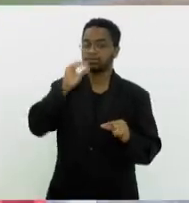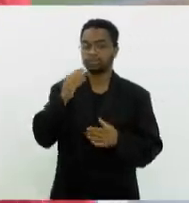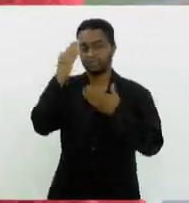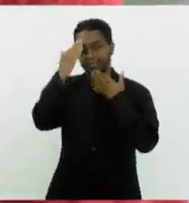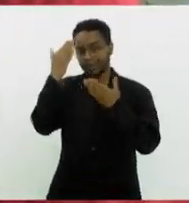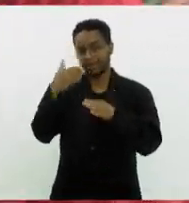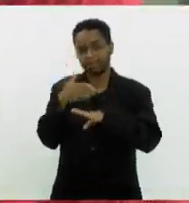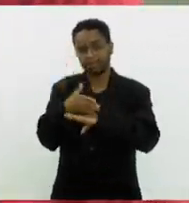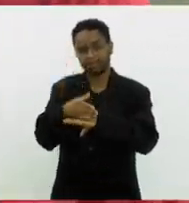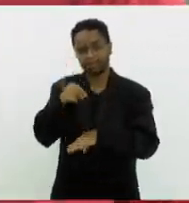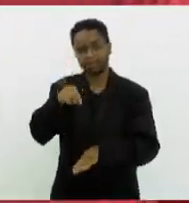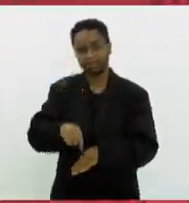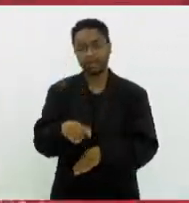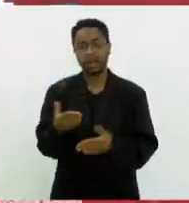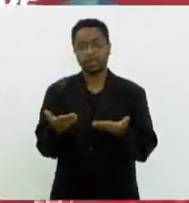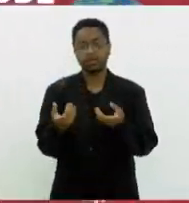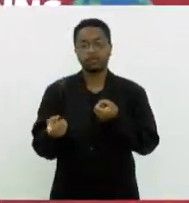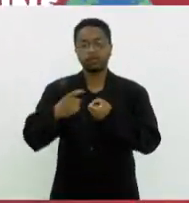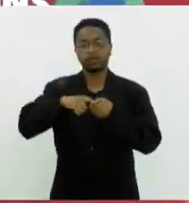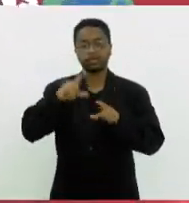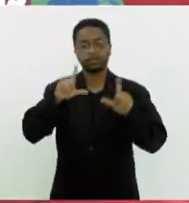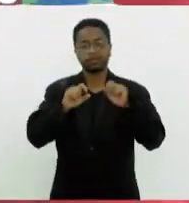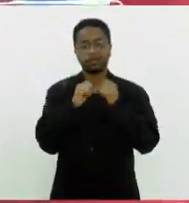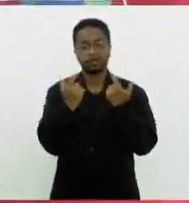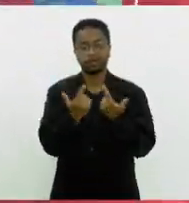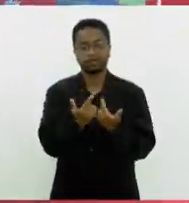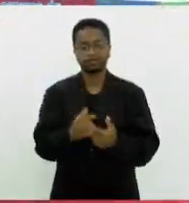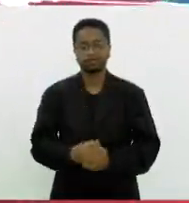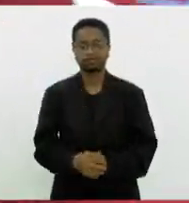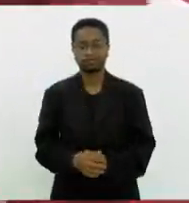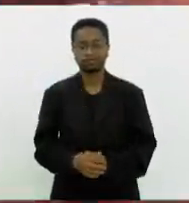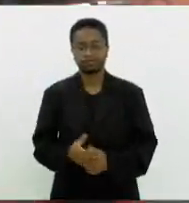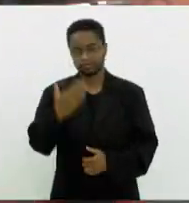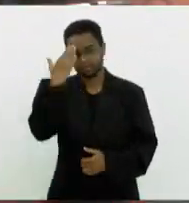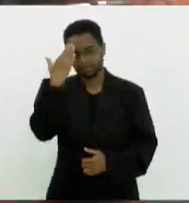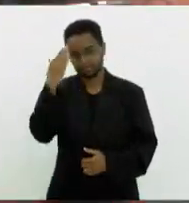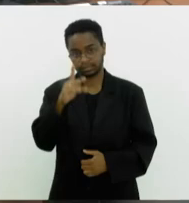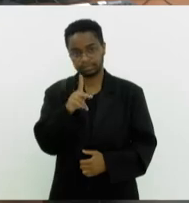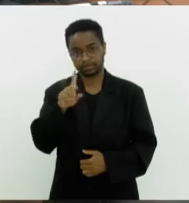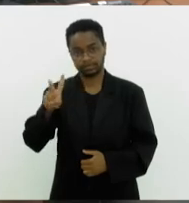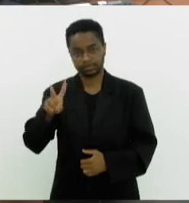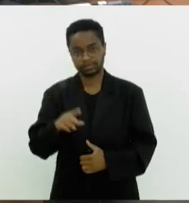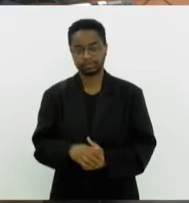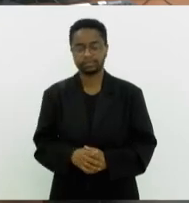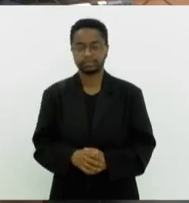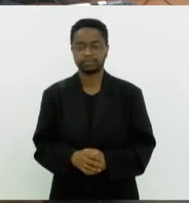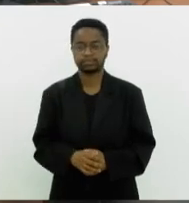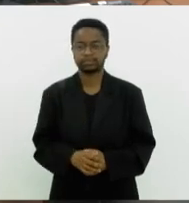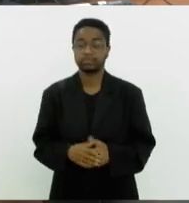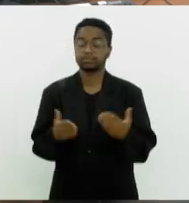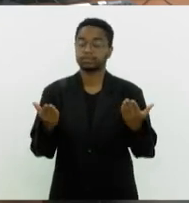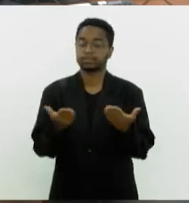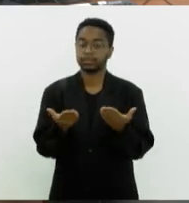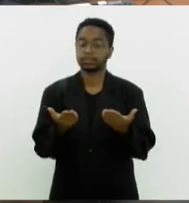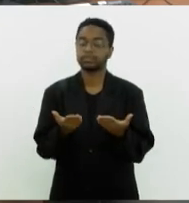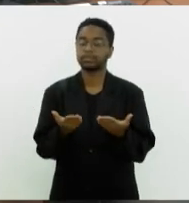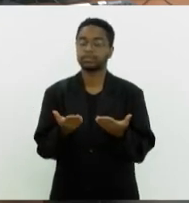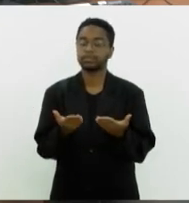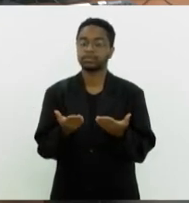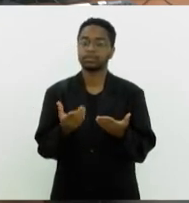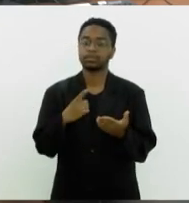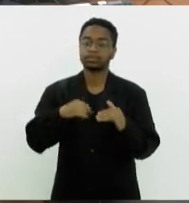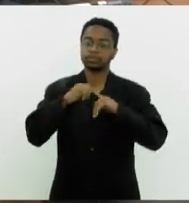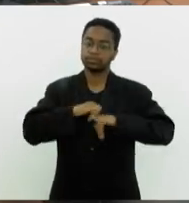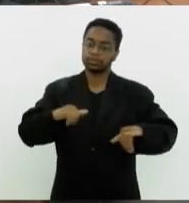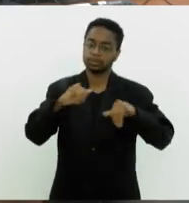pela participação, doutor Vicente. Voltamos com você no estúdio. Obrigado, PV, por enquanto. Vamos agora para o Giro de hoje,